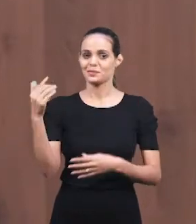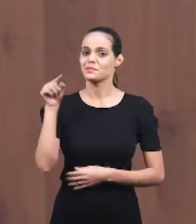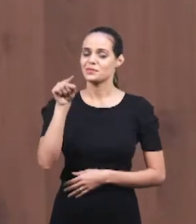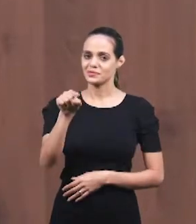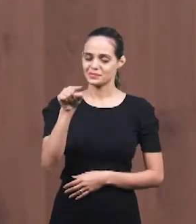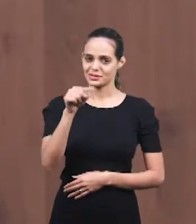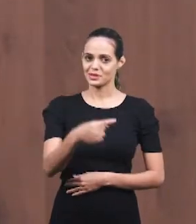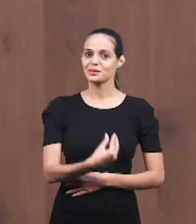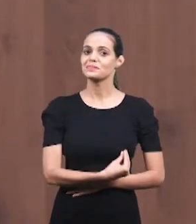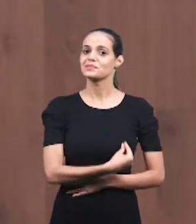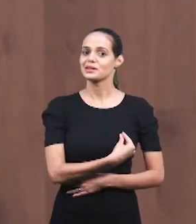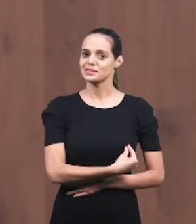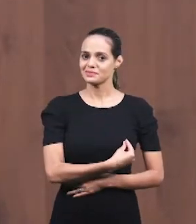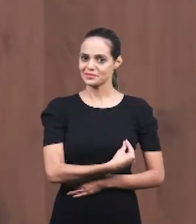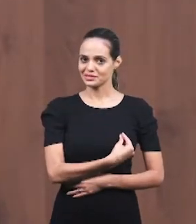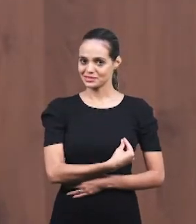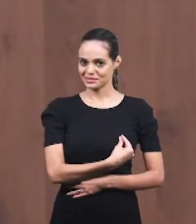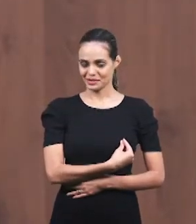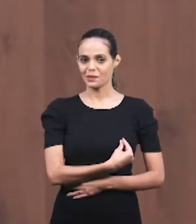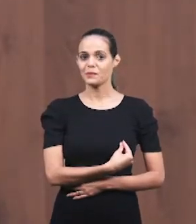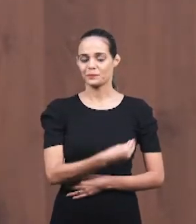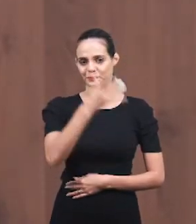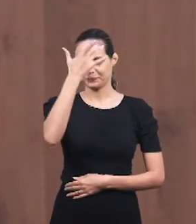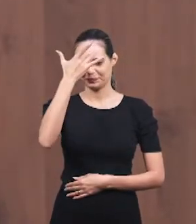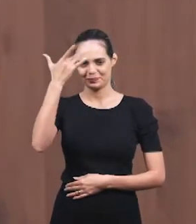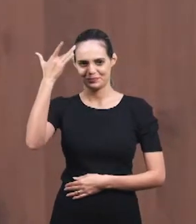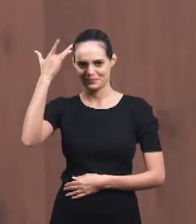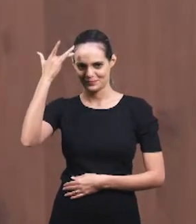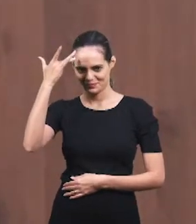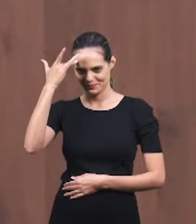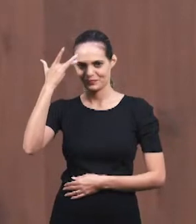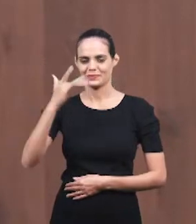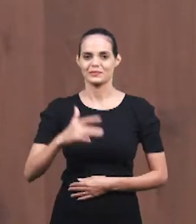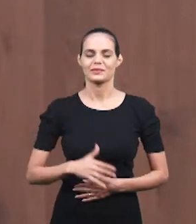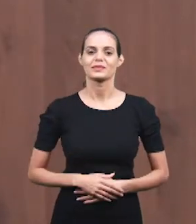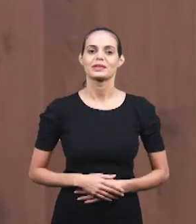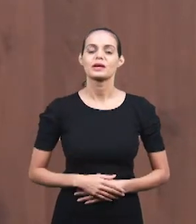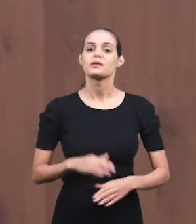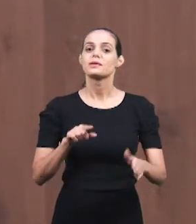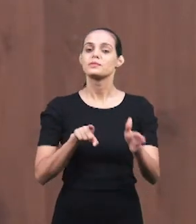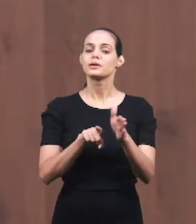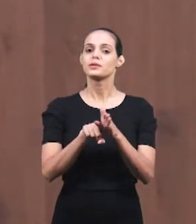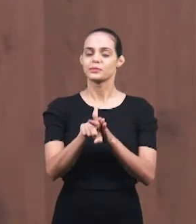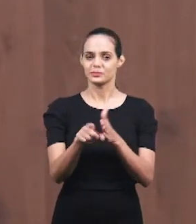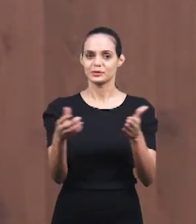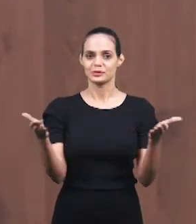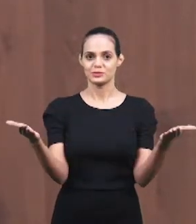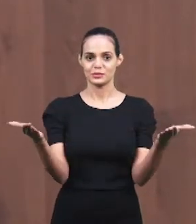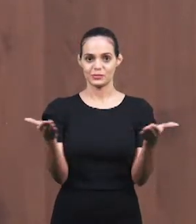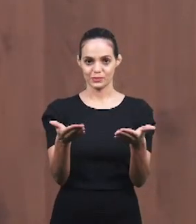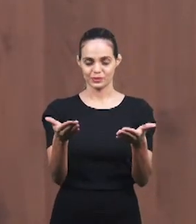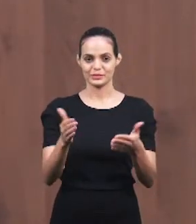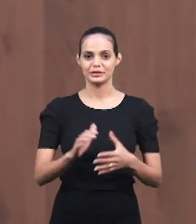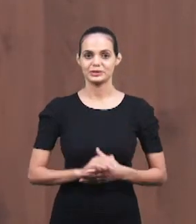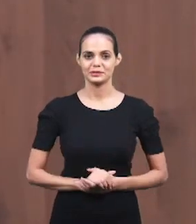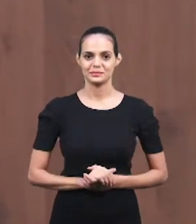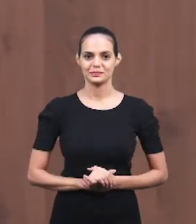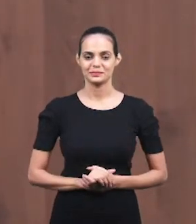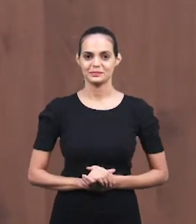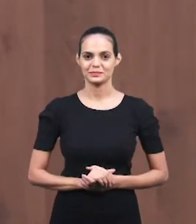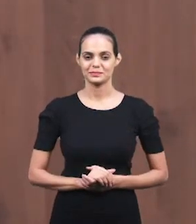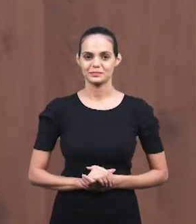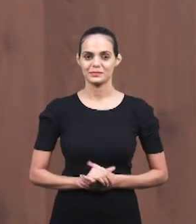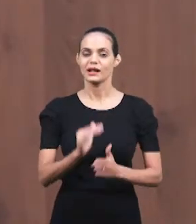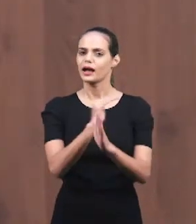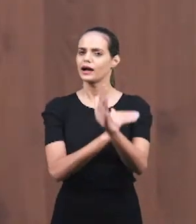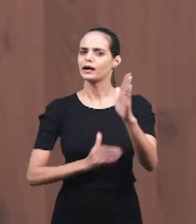participação dos nossos irmãos. Agora, inclusive, a pergunta para o assunto de hoje foi destinada a todos